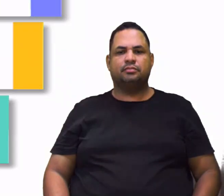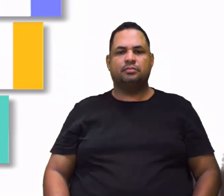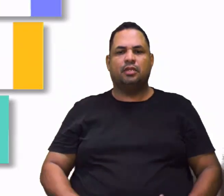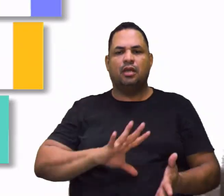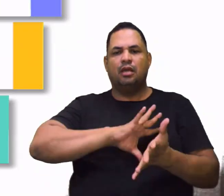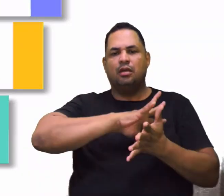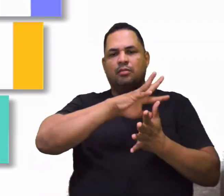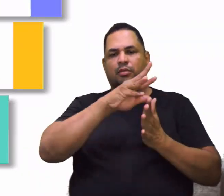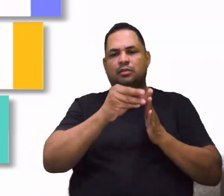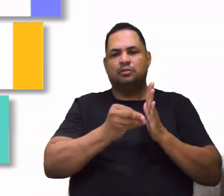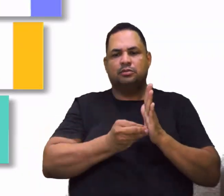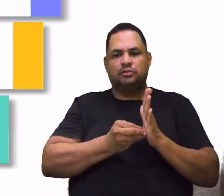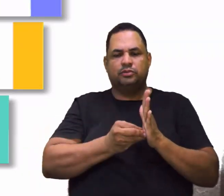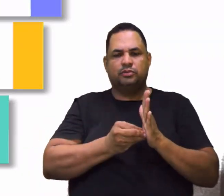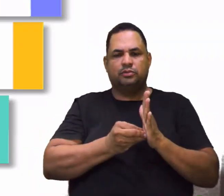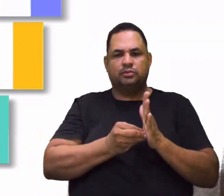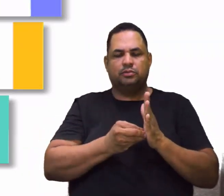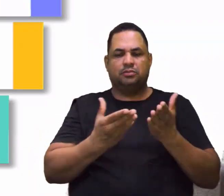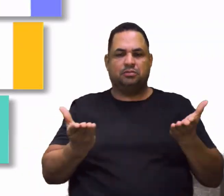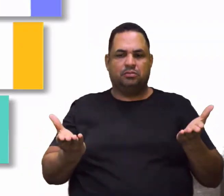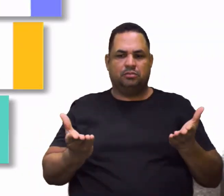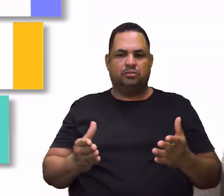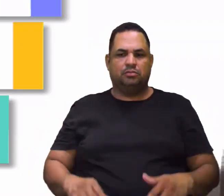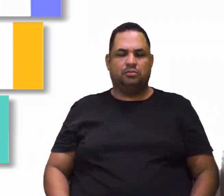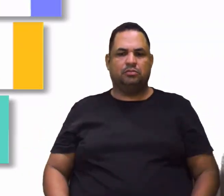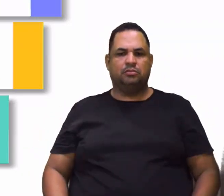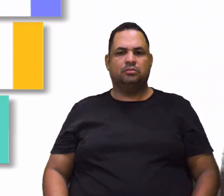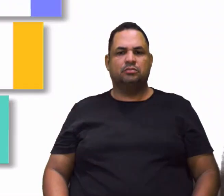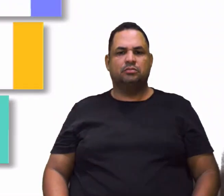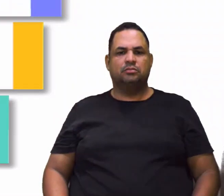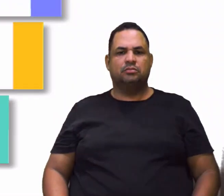Amazônia. Não é verdade?